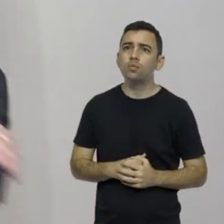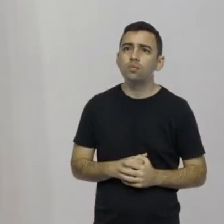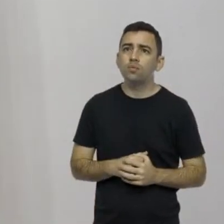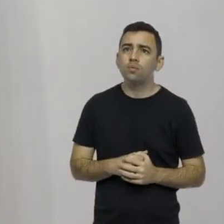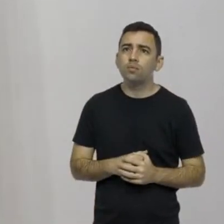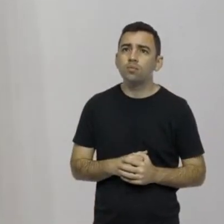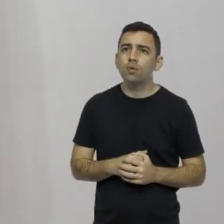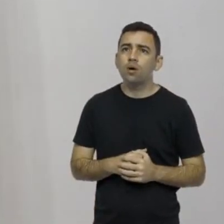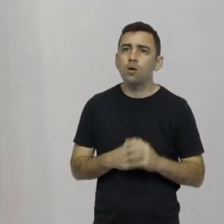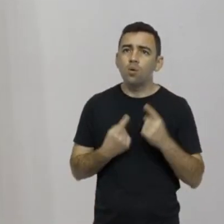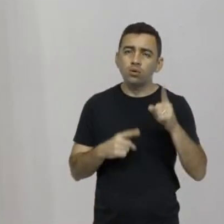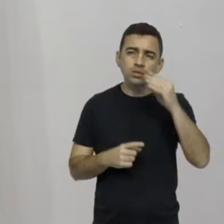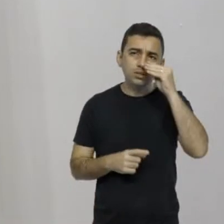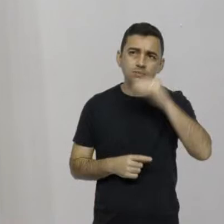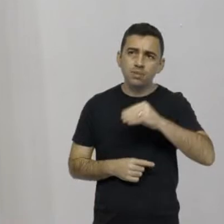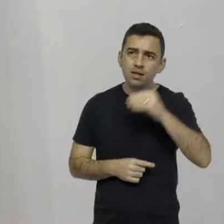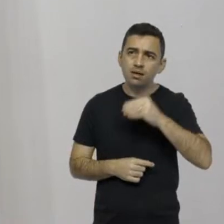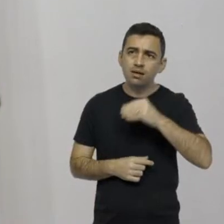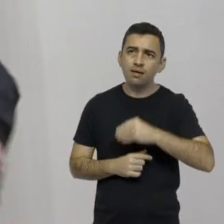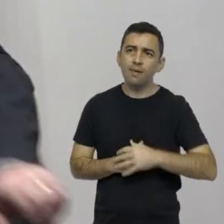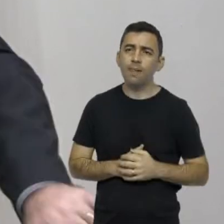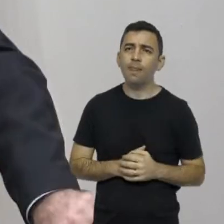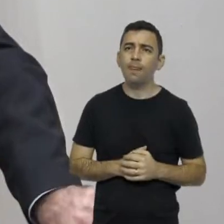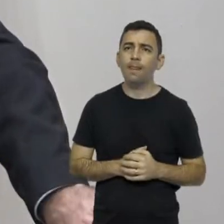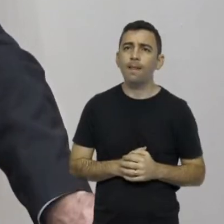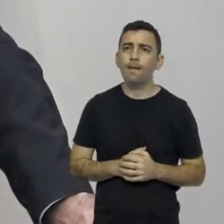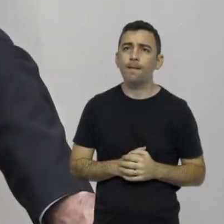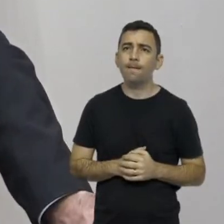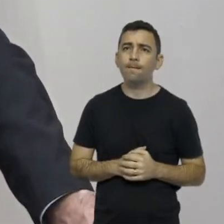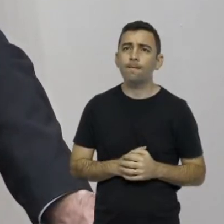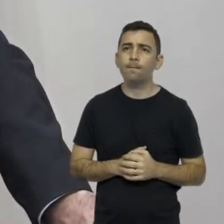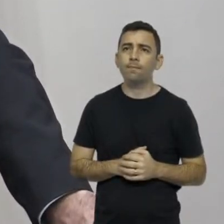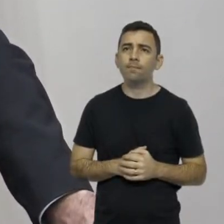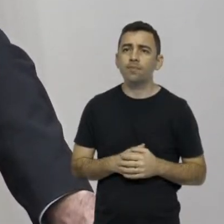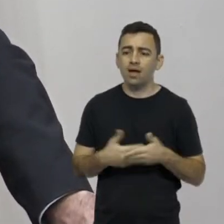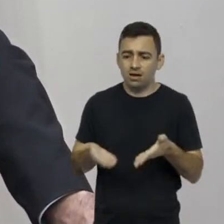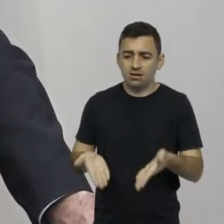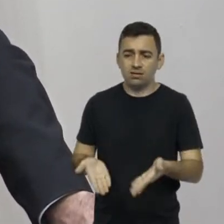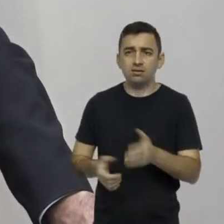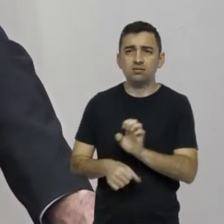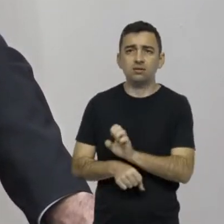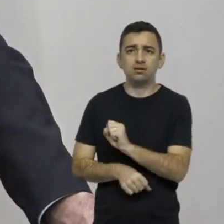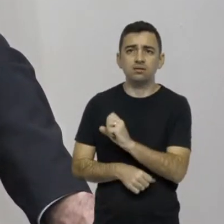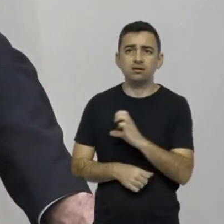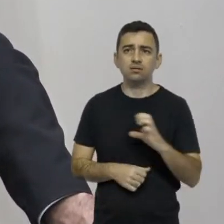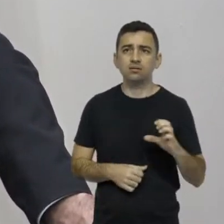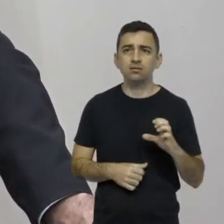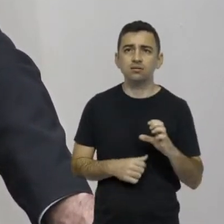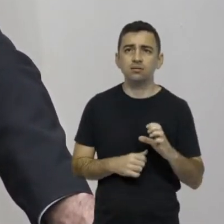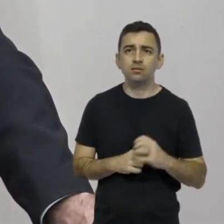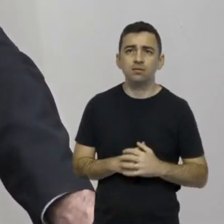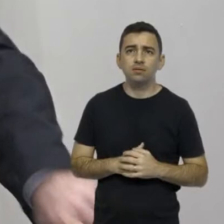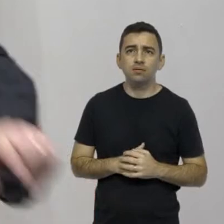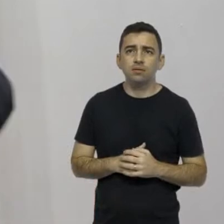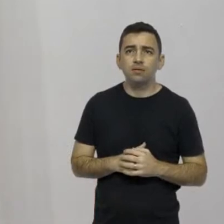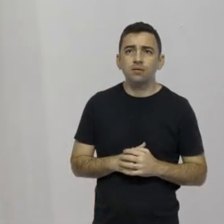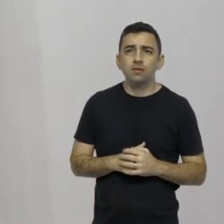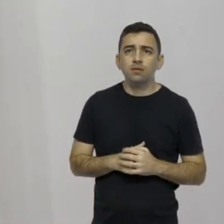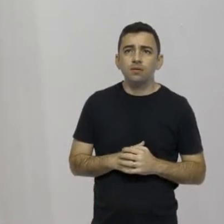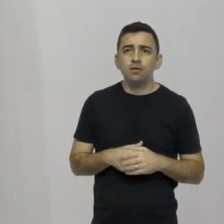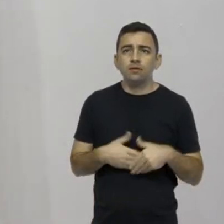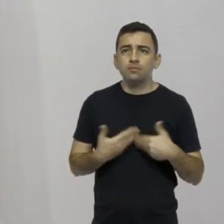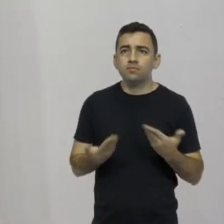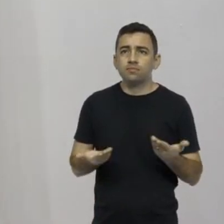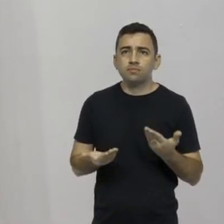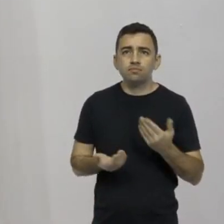contra o desprezo do nosso Estado. Isso não é